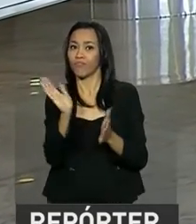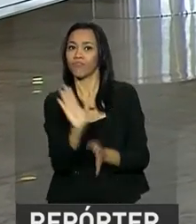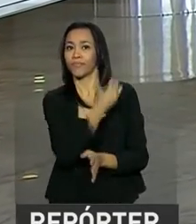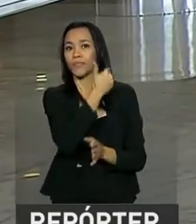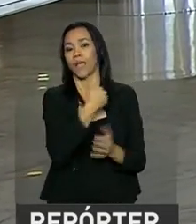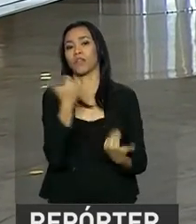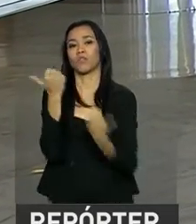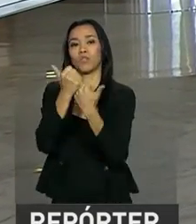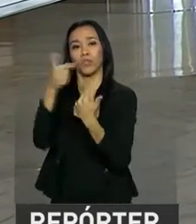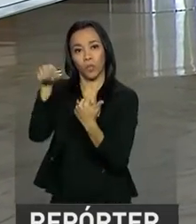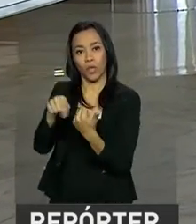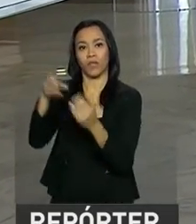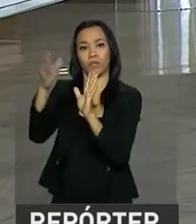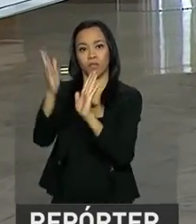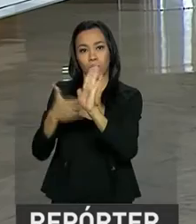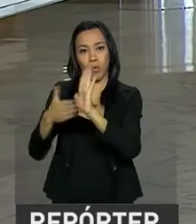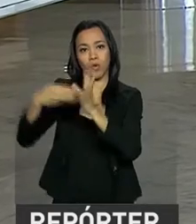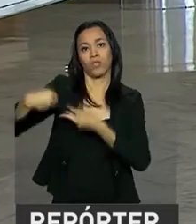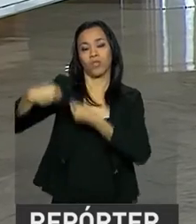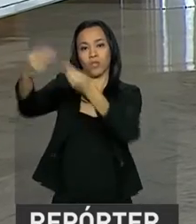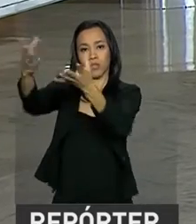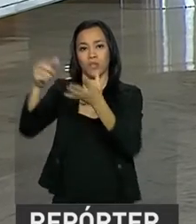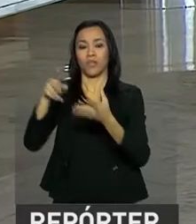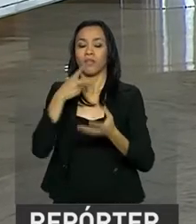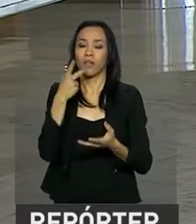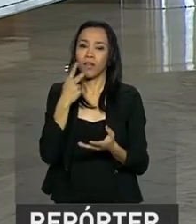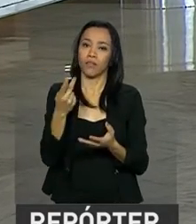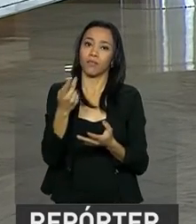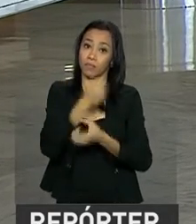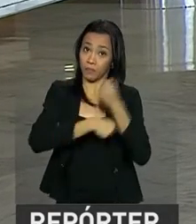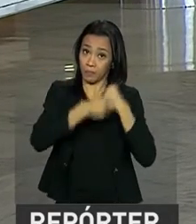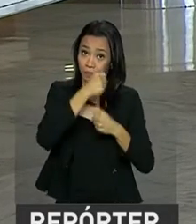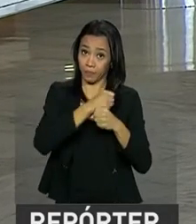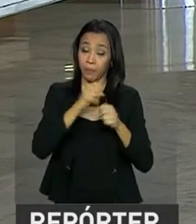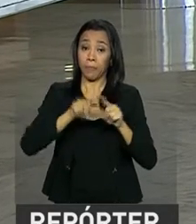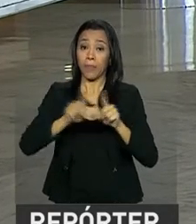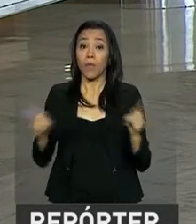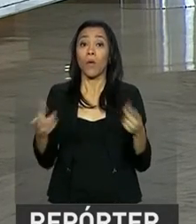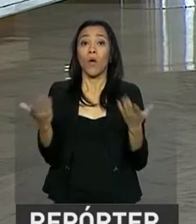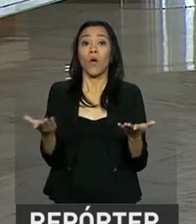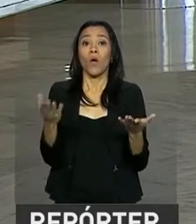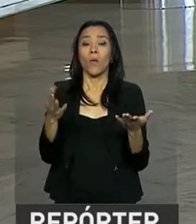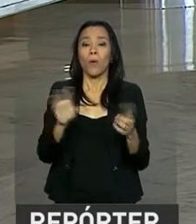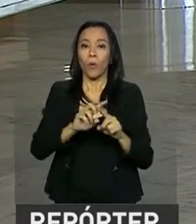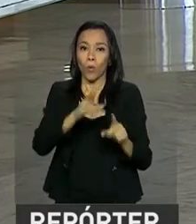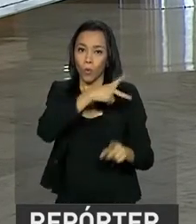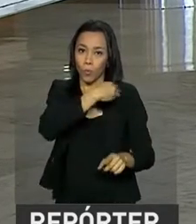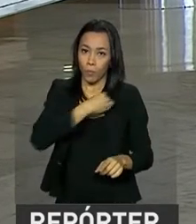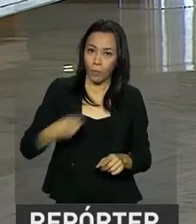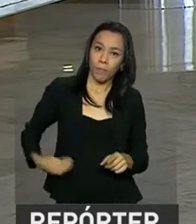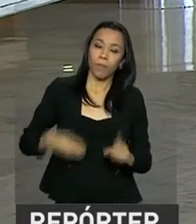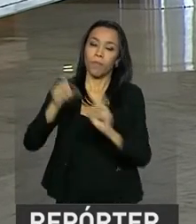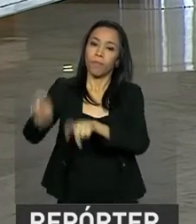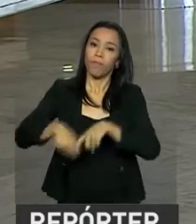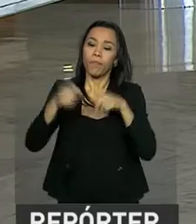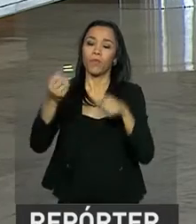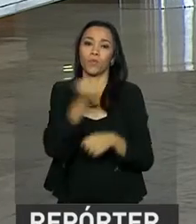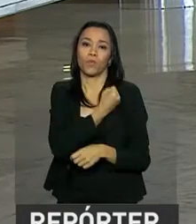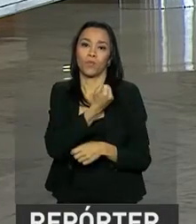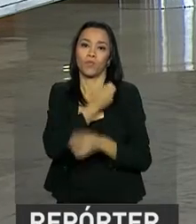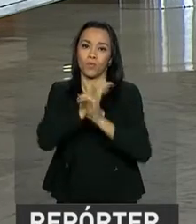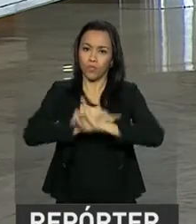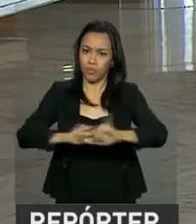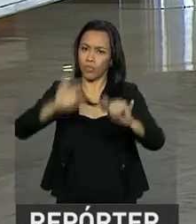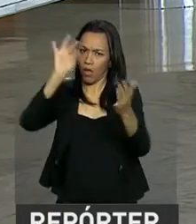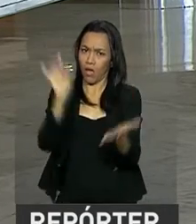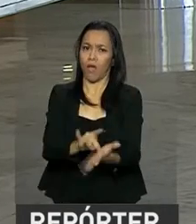previa um déficit de 65 bilhões de reais no ano que vem o ministro da fazenda henrique meirelles disse que os novos números são mais